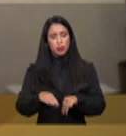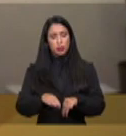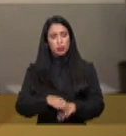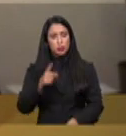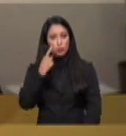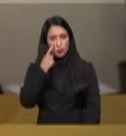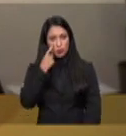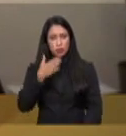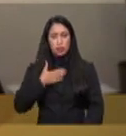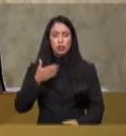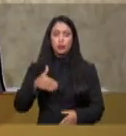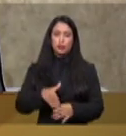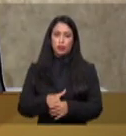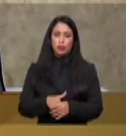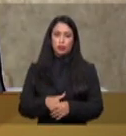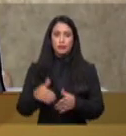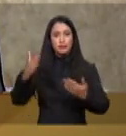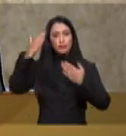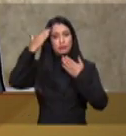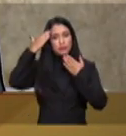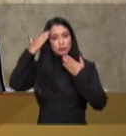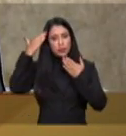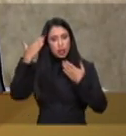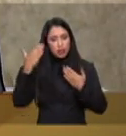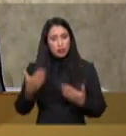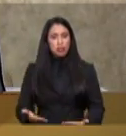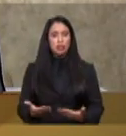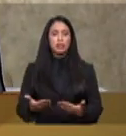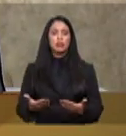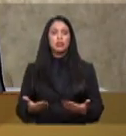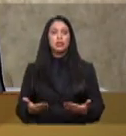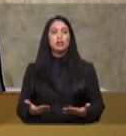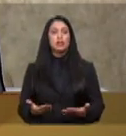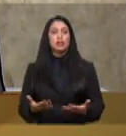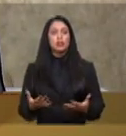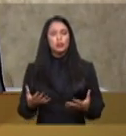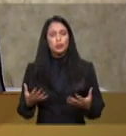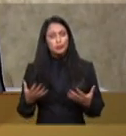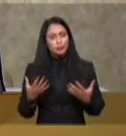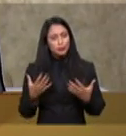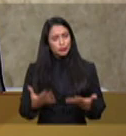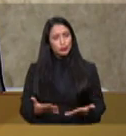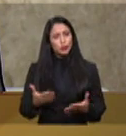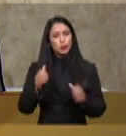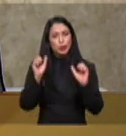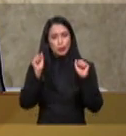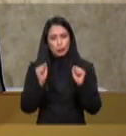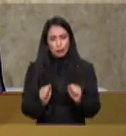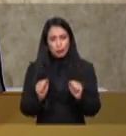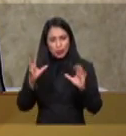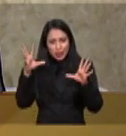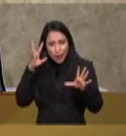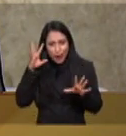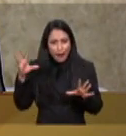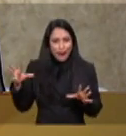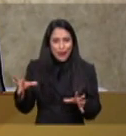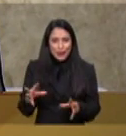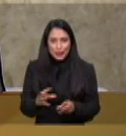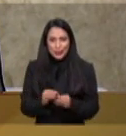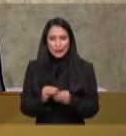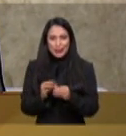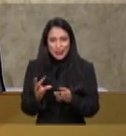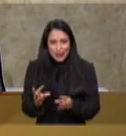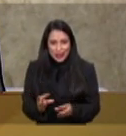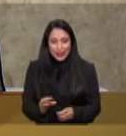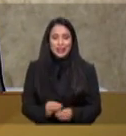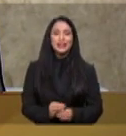Marques. É como voto. Agradeço muitíssimo a Vossa Excelência também esse poder de síntese, da síntese, para